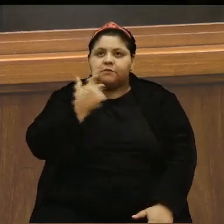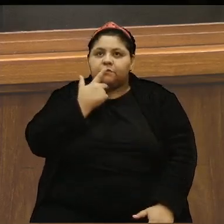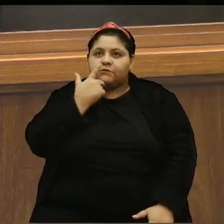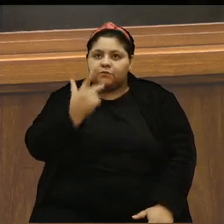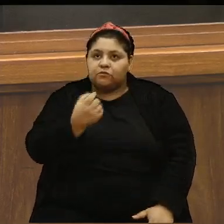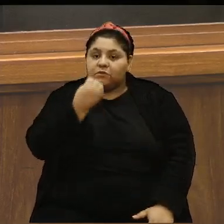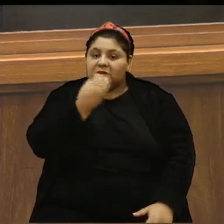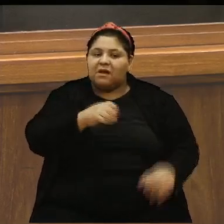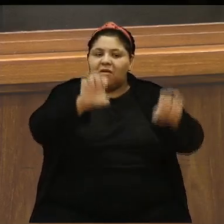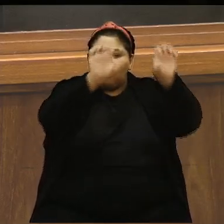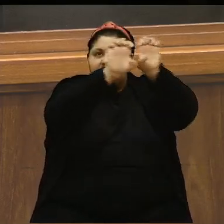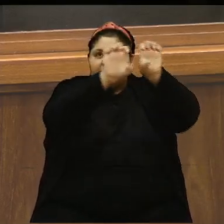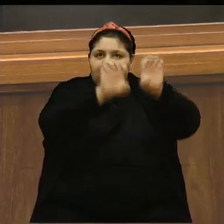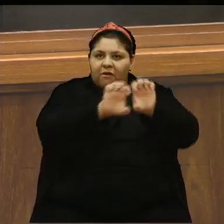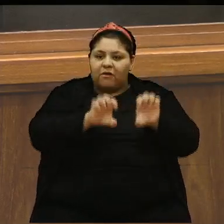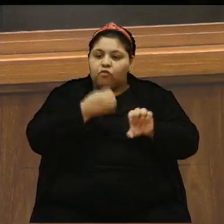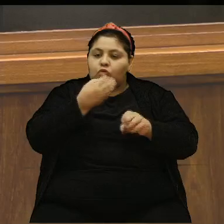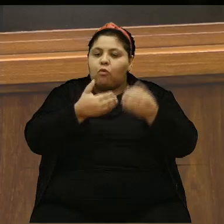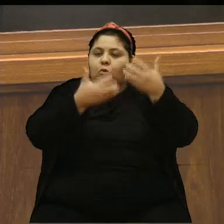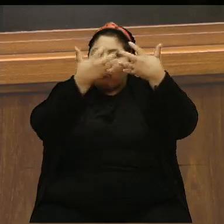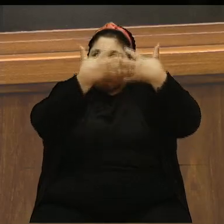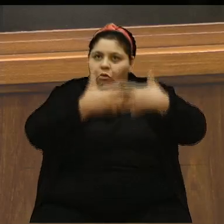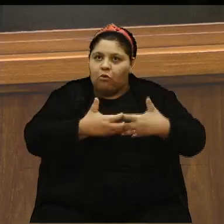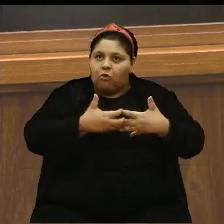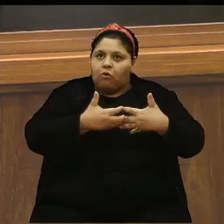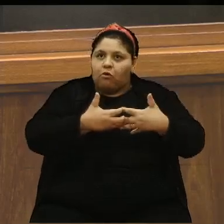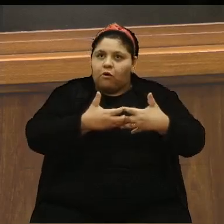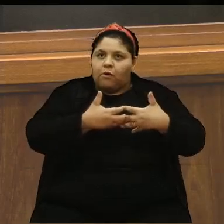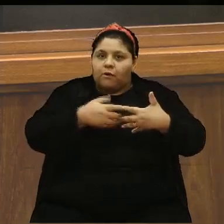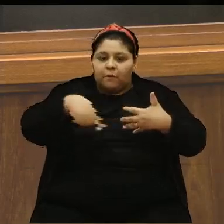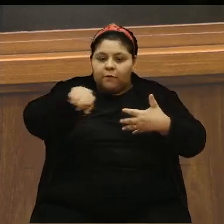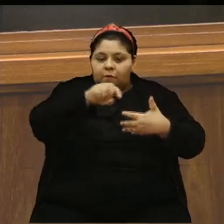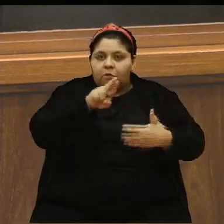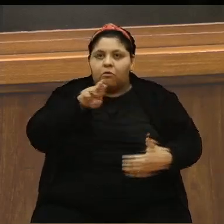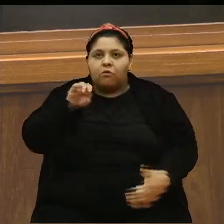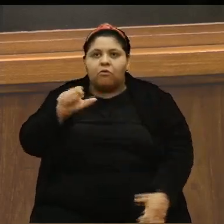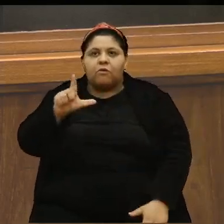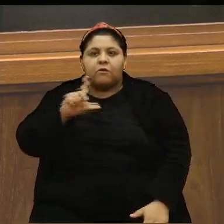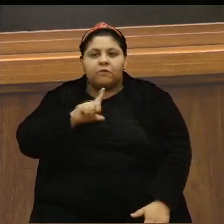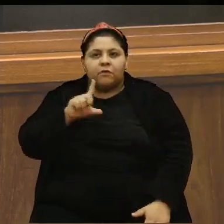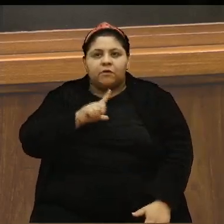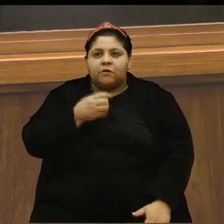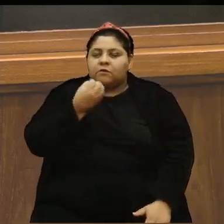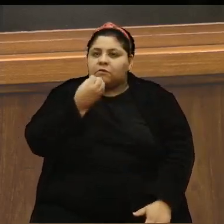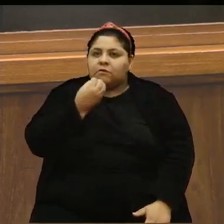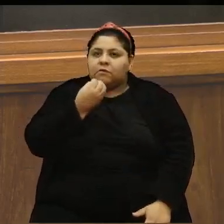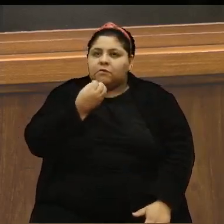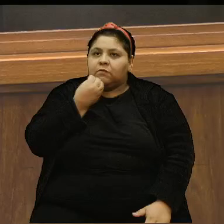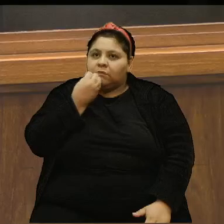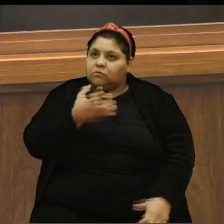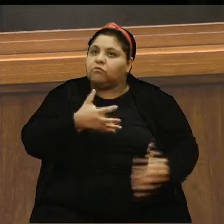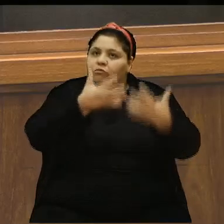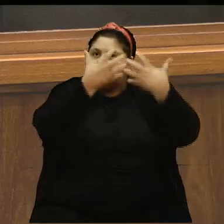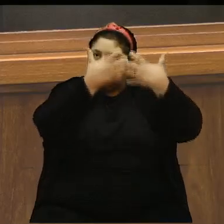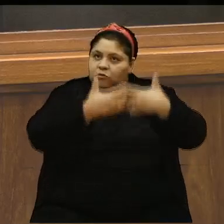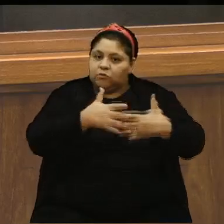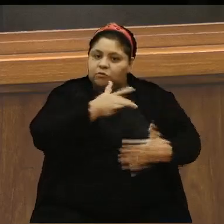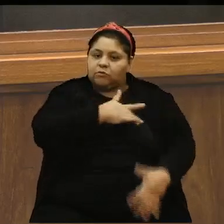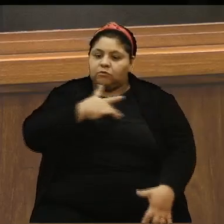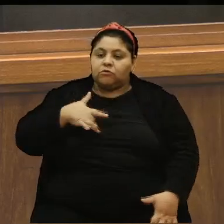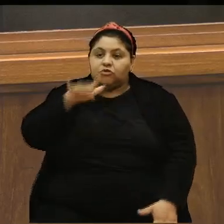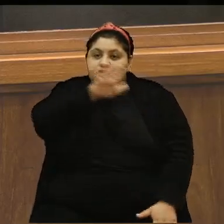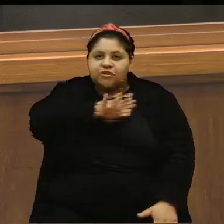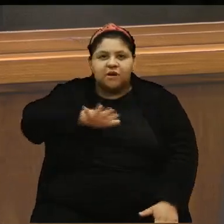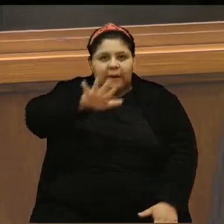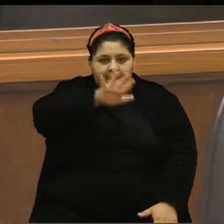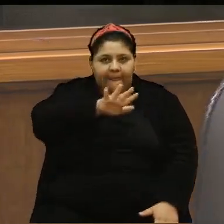boa estrutura e do bom funcionamento das nossas UBSs, para que a gente tenha um bom funcionamento da saúde como um